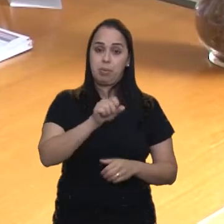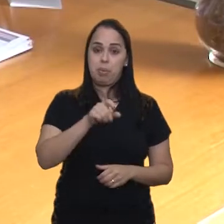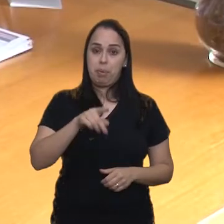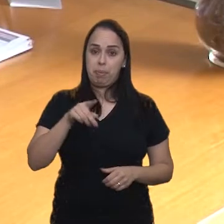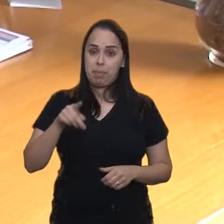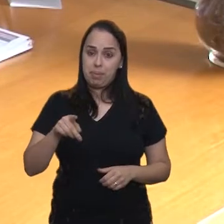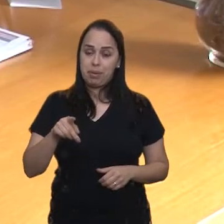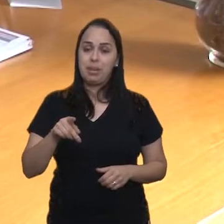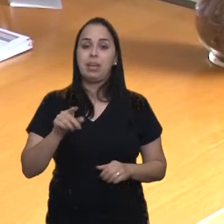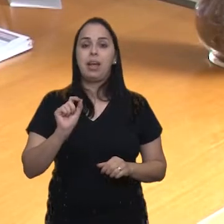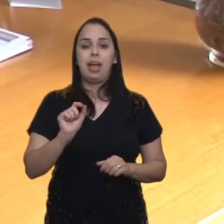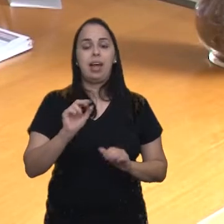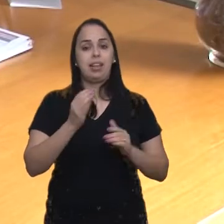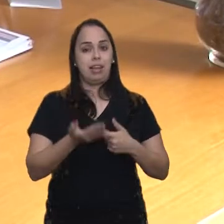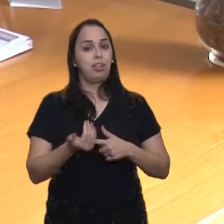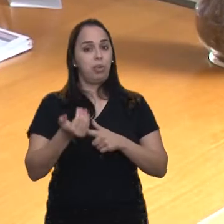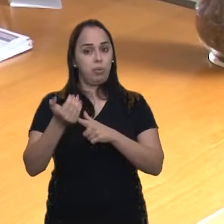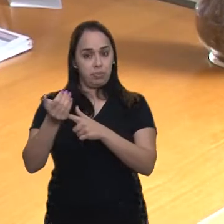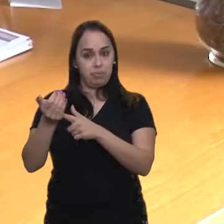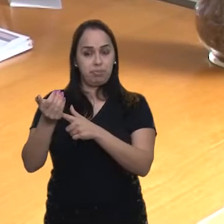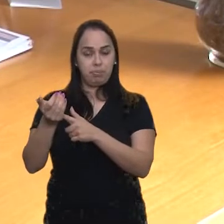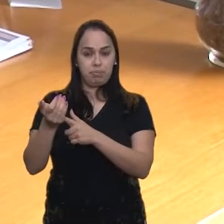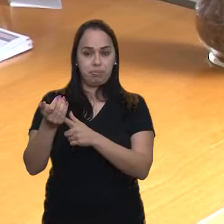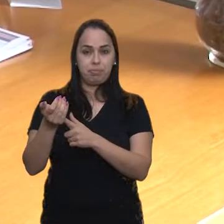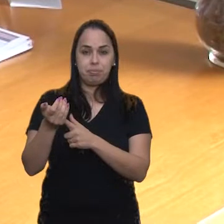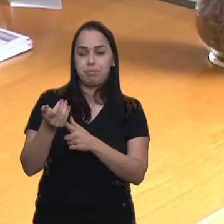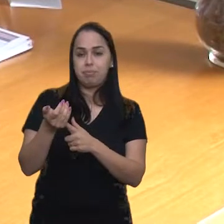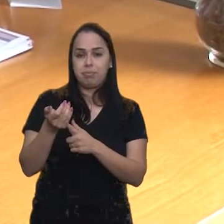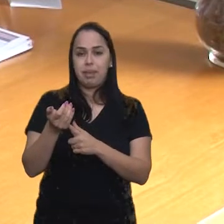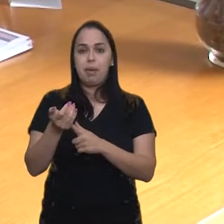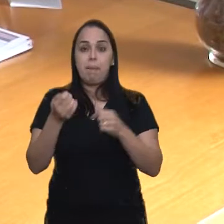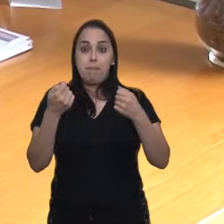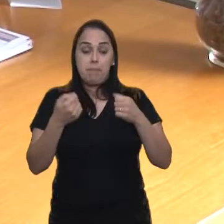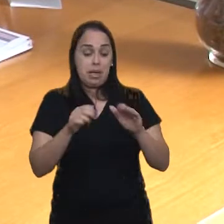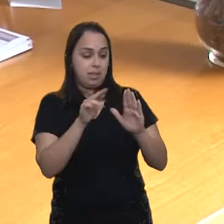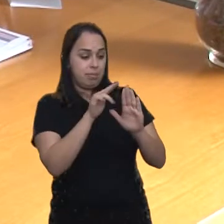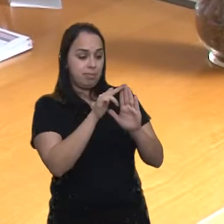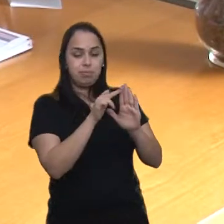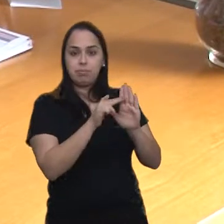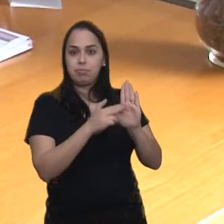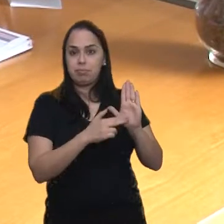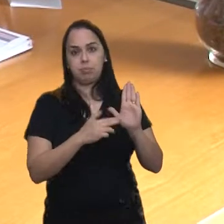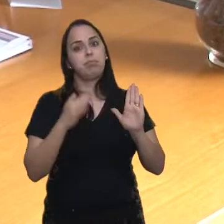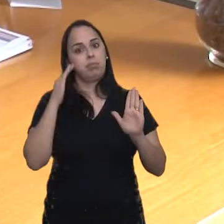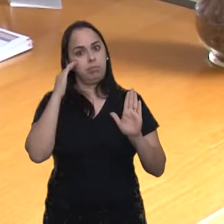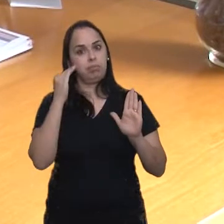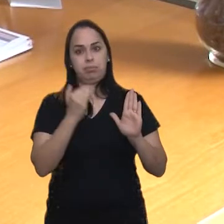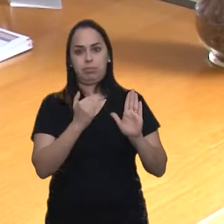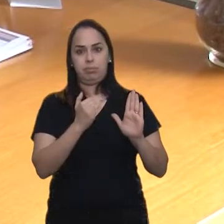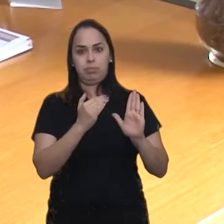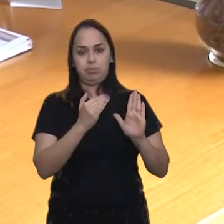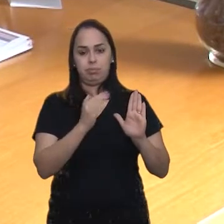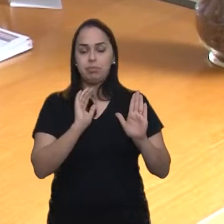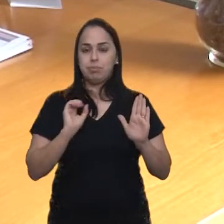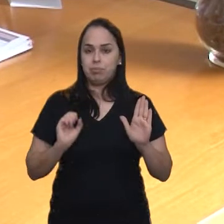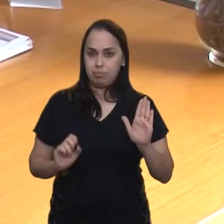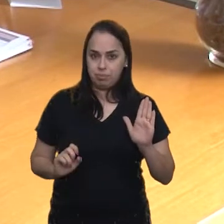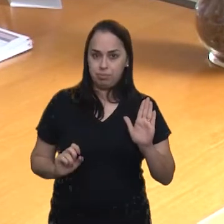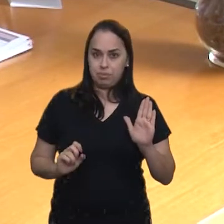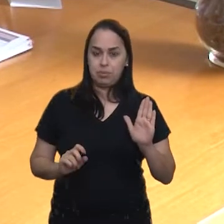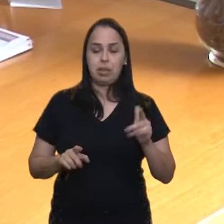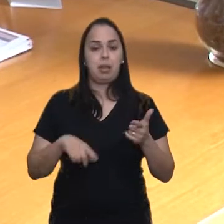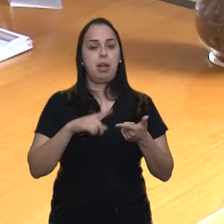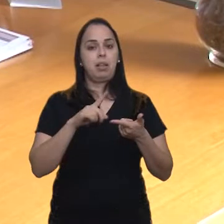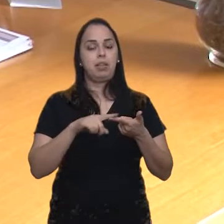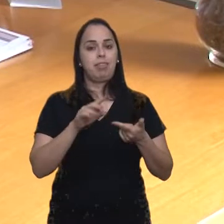em si são plataformas de tecnologia e elas vão ter que atender uma série de regulamentações, não só do Conselho,